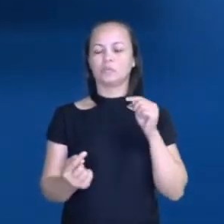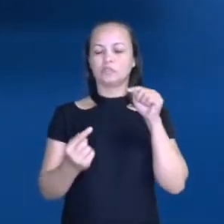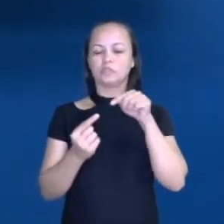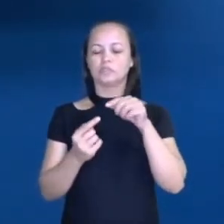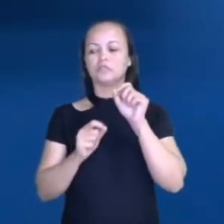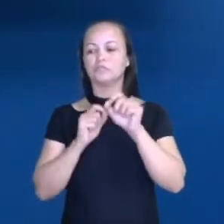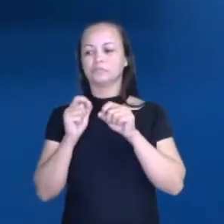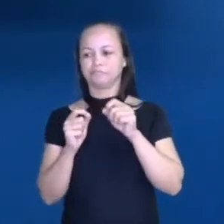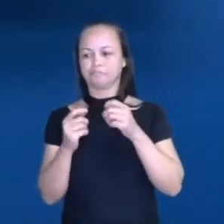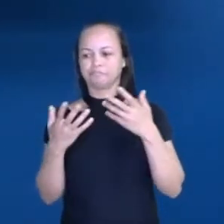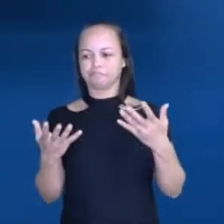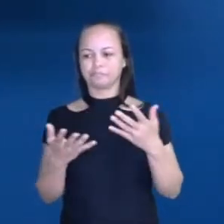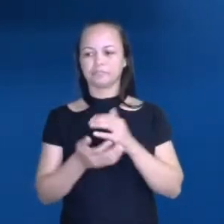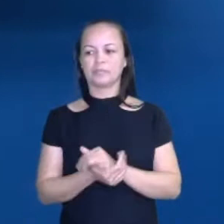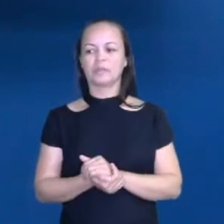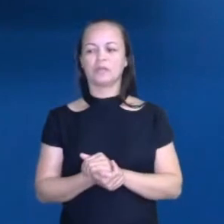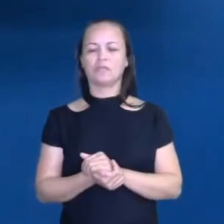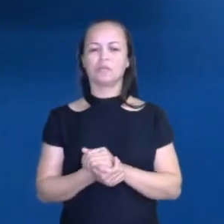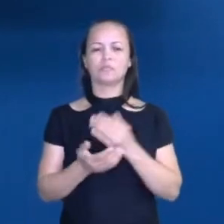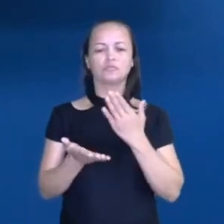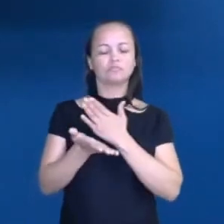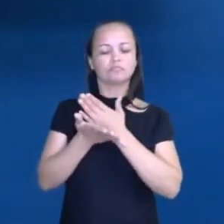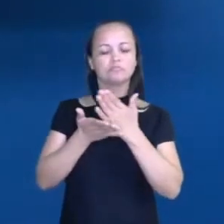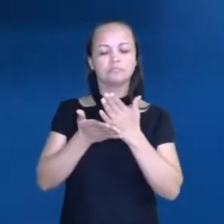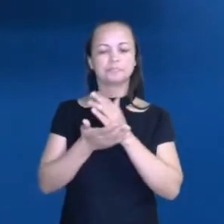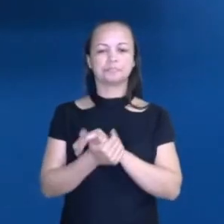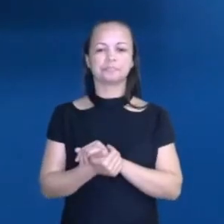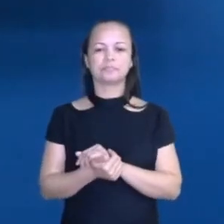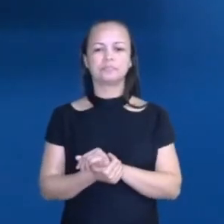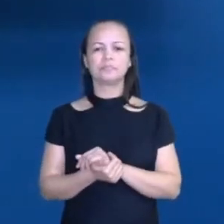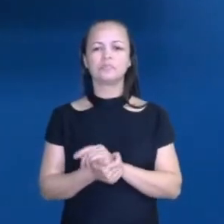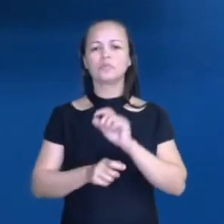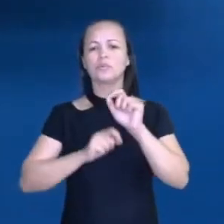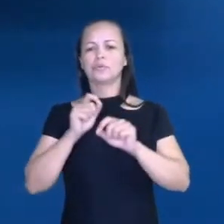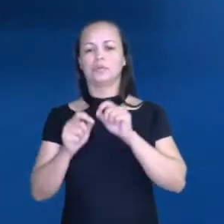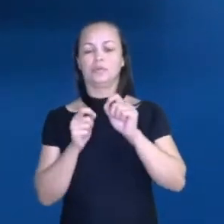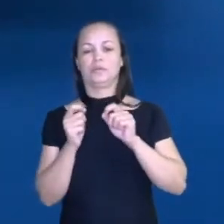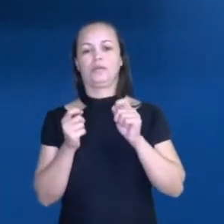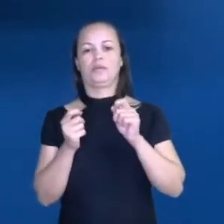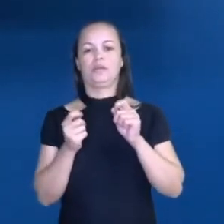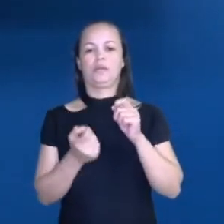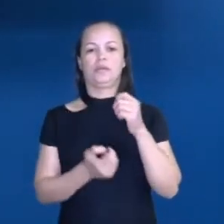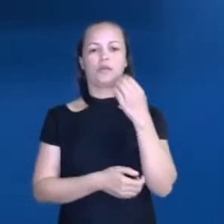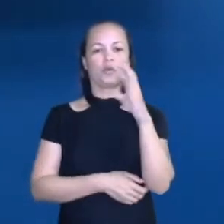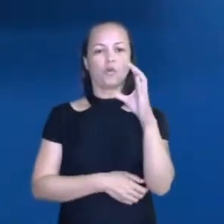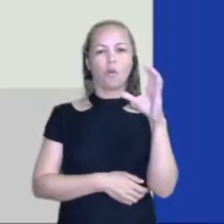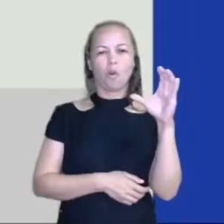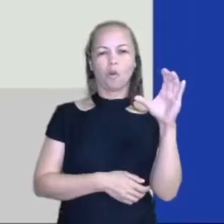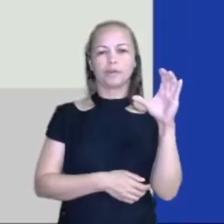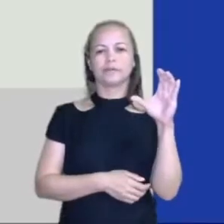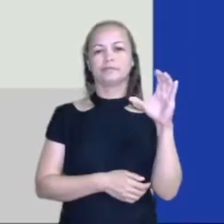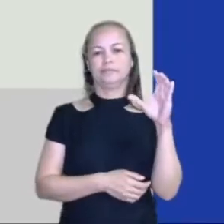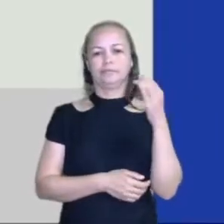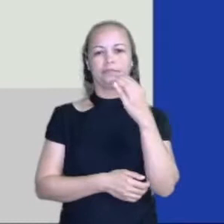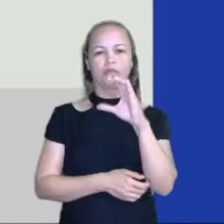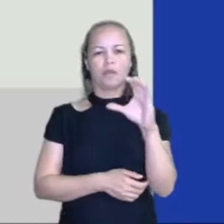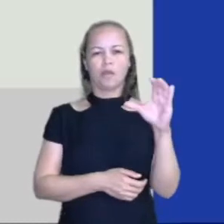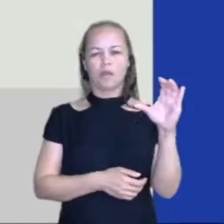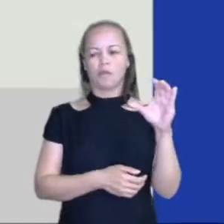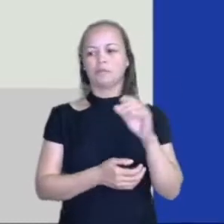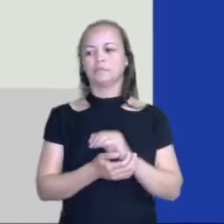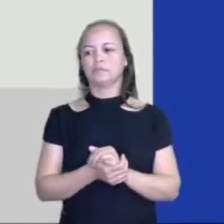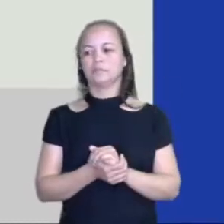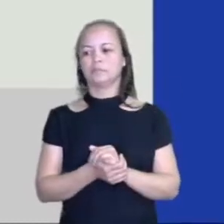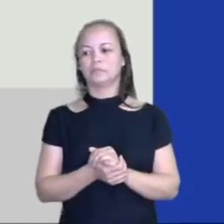e vamos para o que interessa gente o que é corrente elétrica olha corrente elétrica